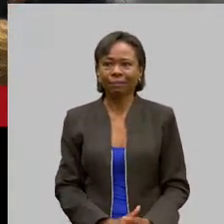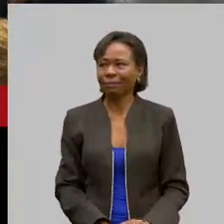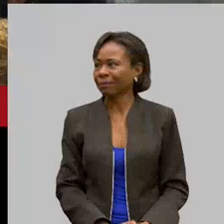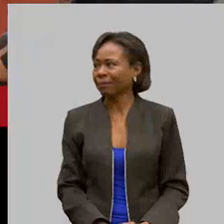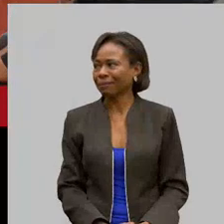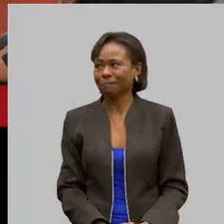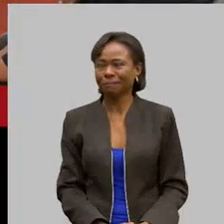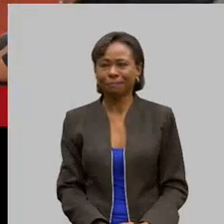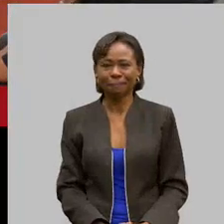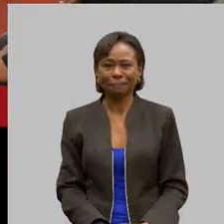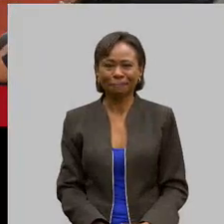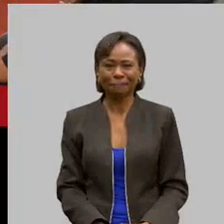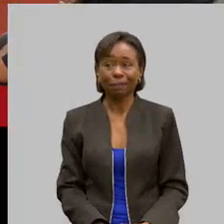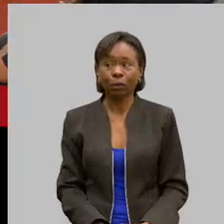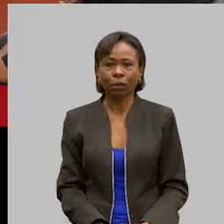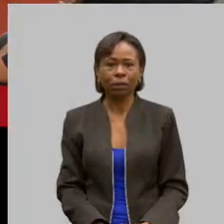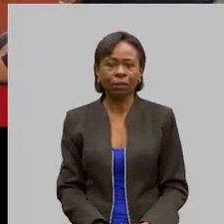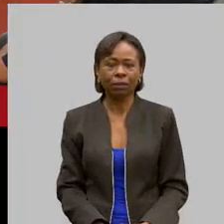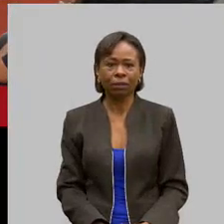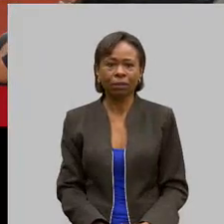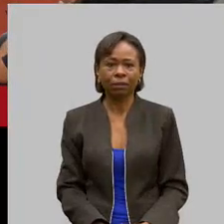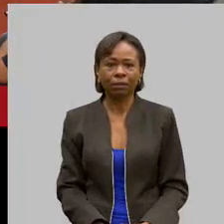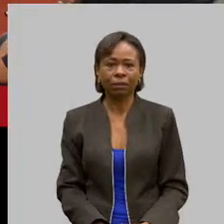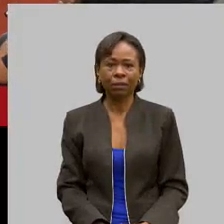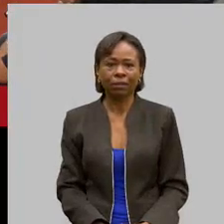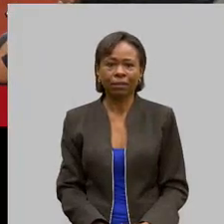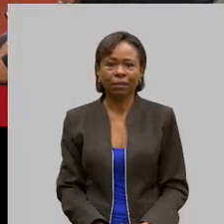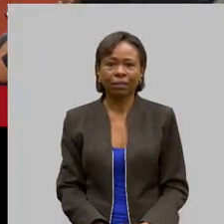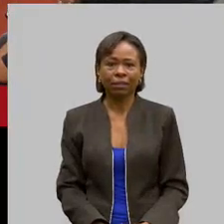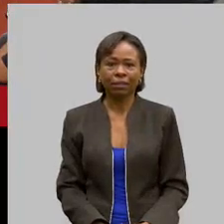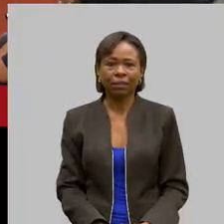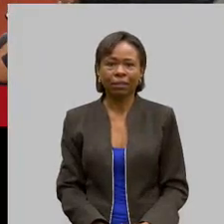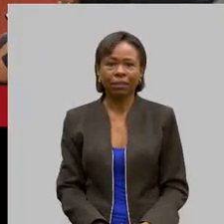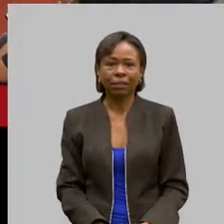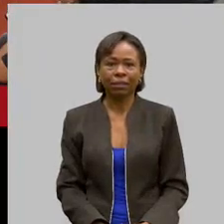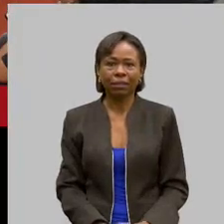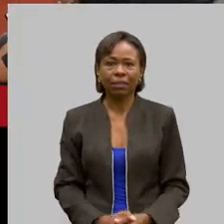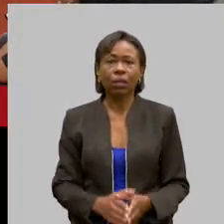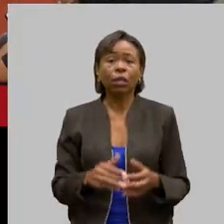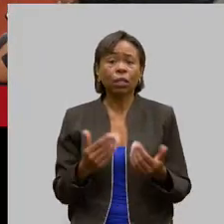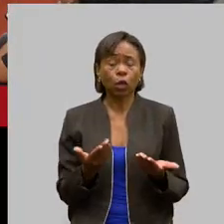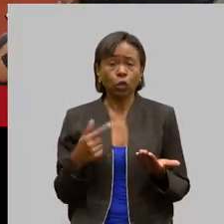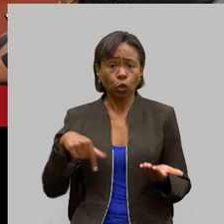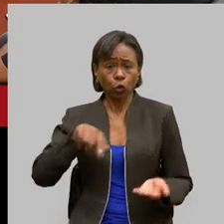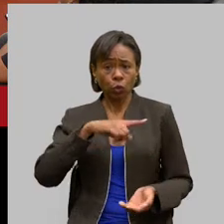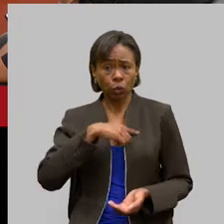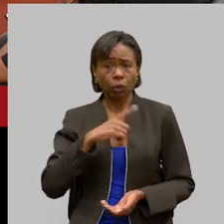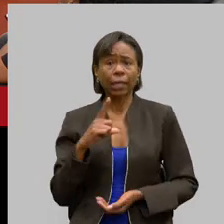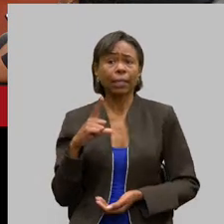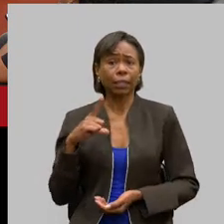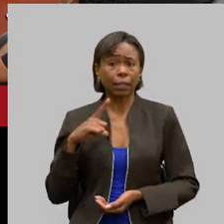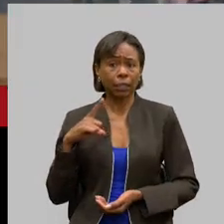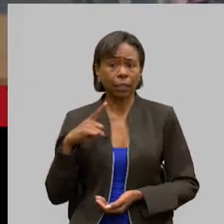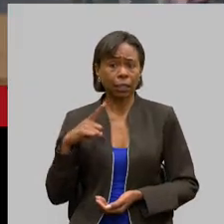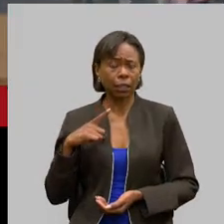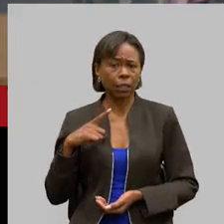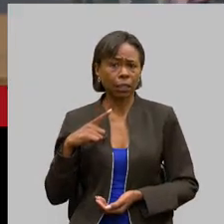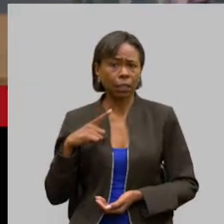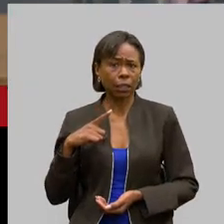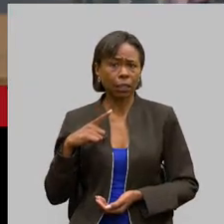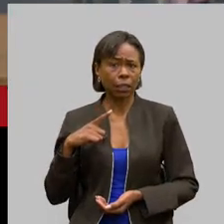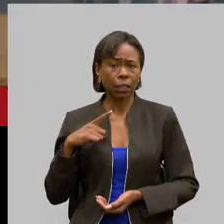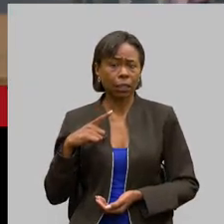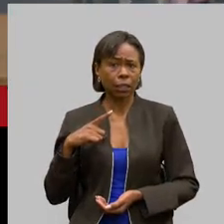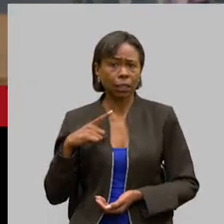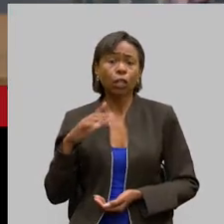maize uma agenda pré já há muitos dias acertada e não vou poder ficar aqui mas